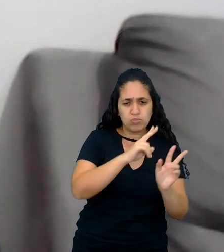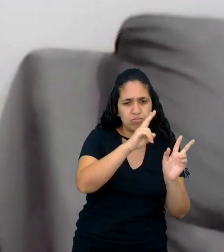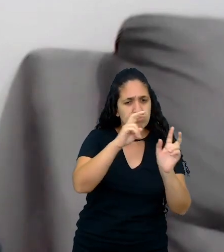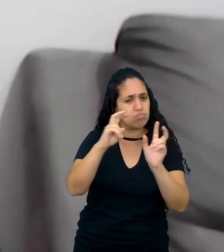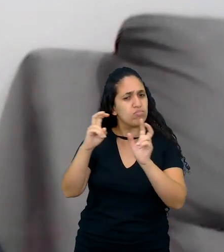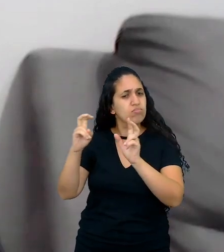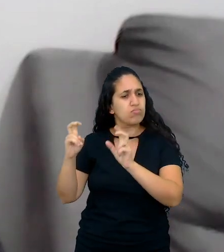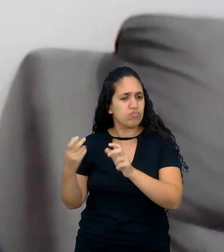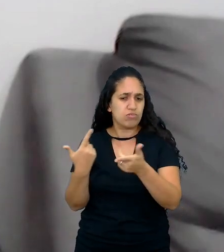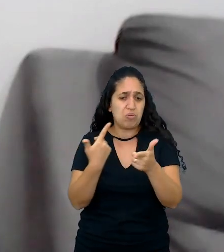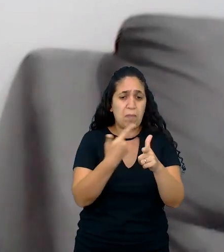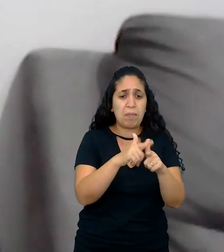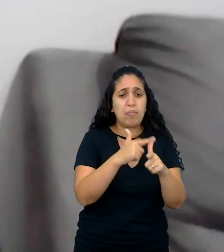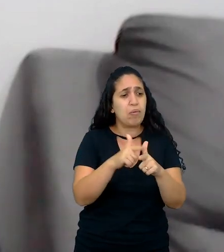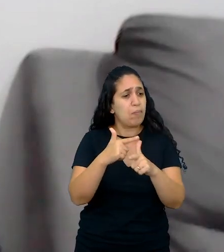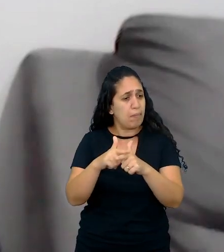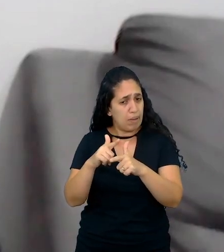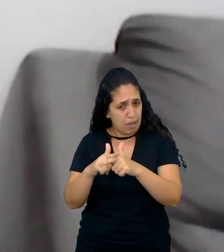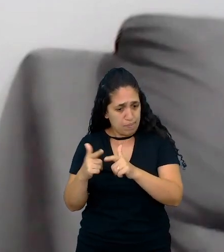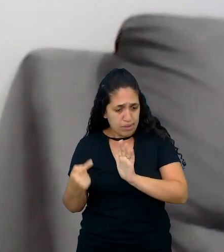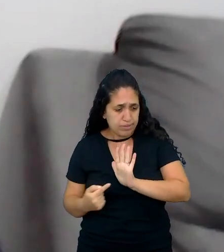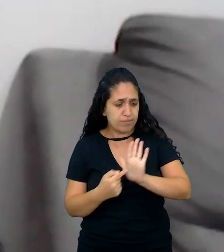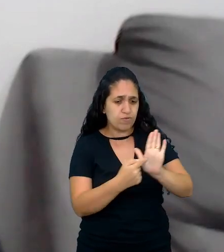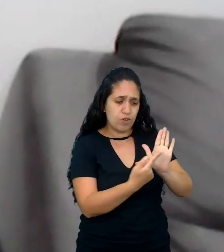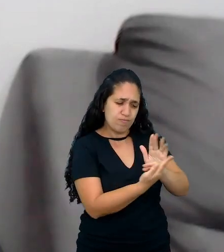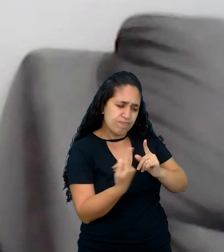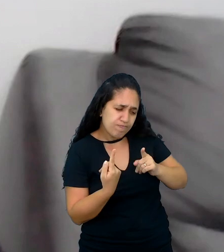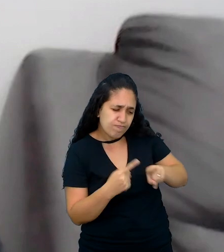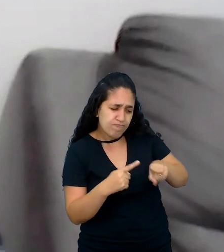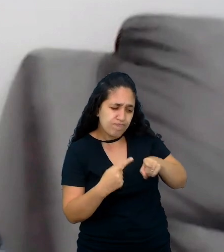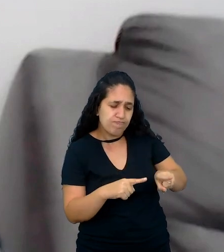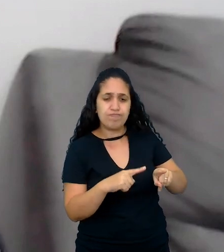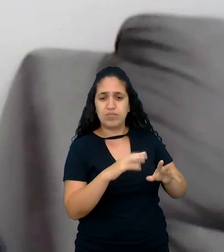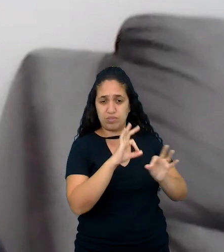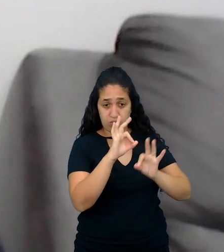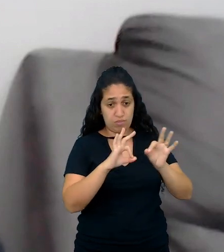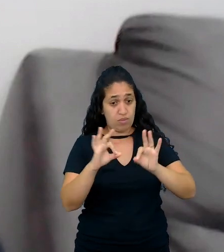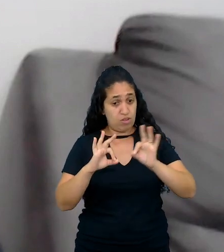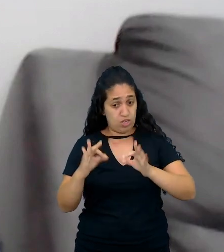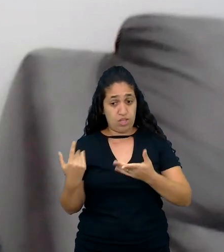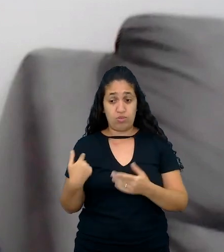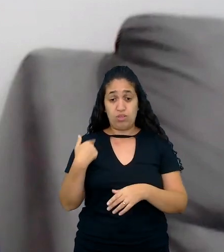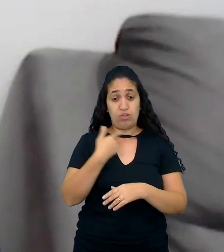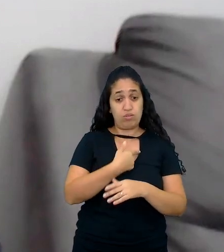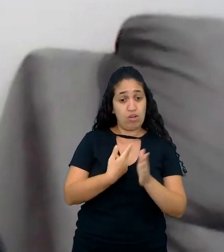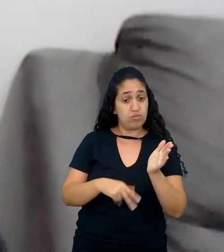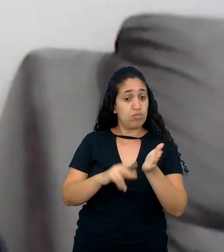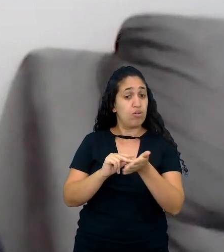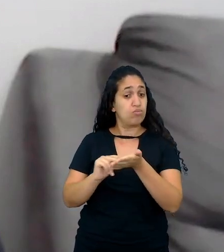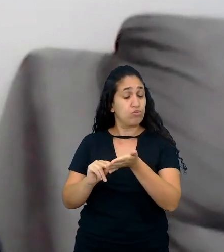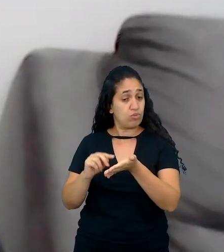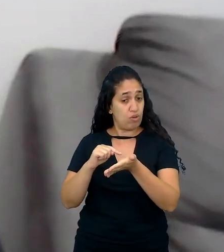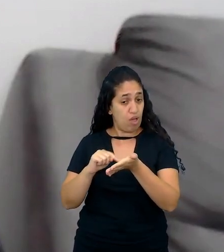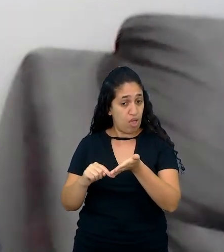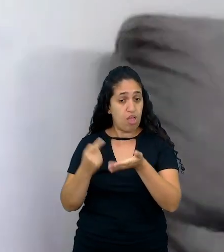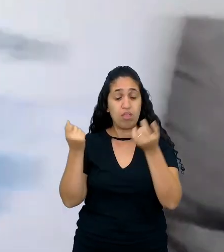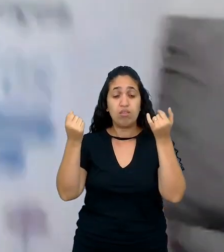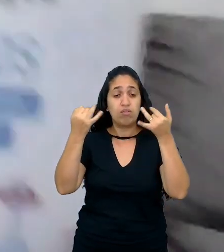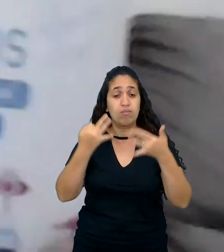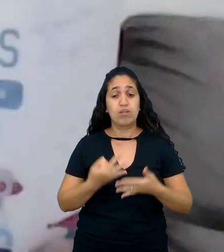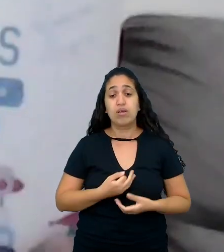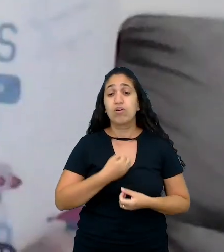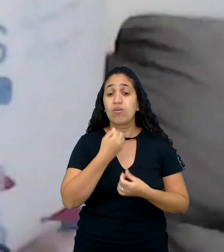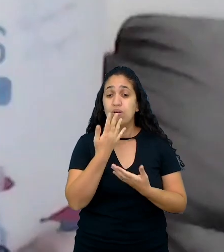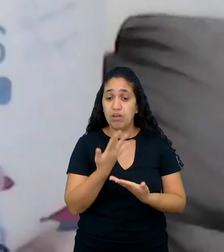determinado problema gerador, né? Que gerou todo o projeto. Então, o nosso autor, o Bender, ele fala muito